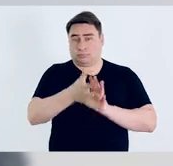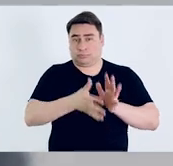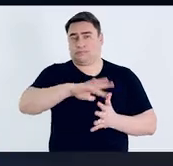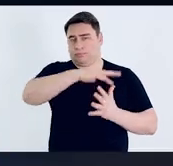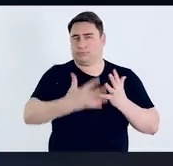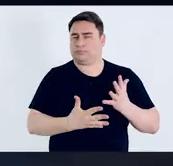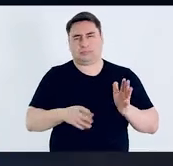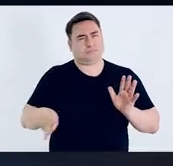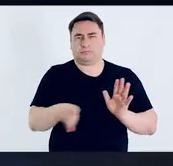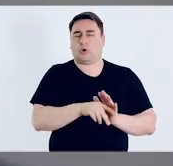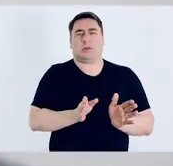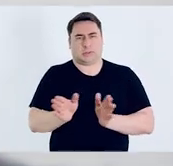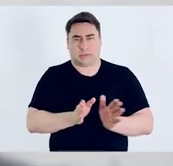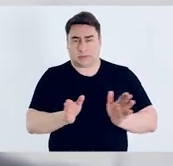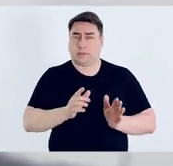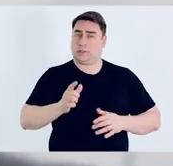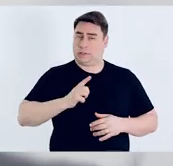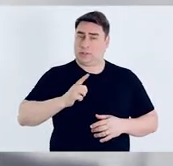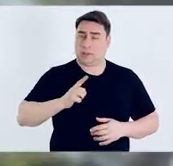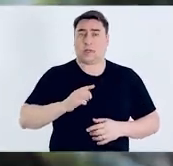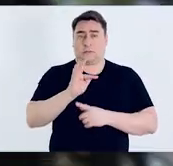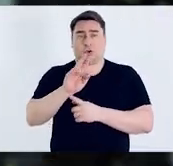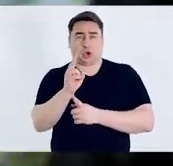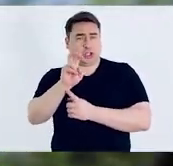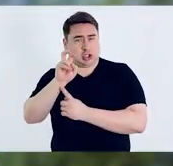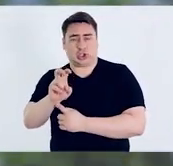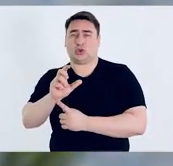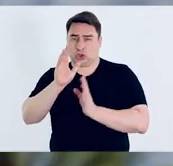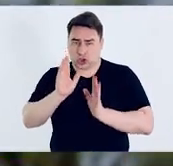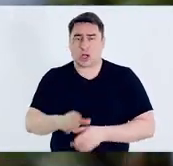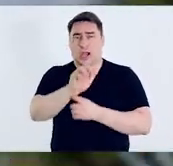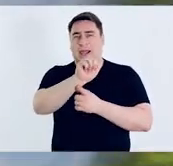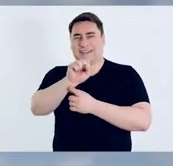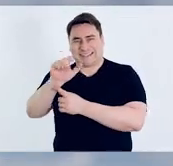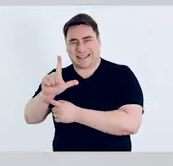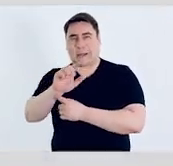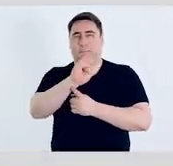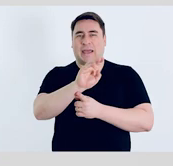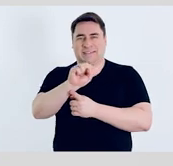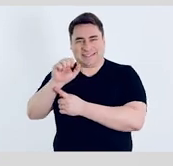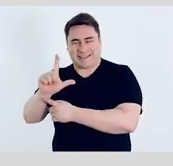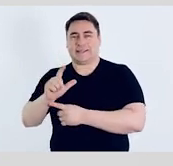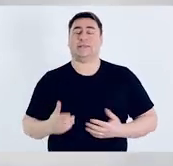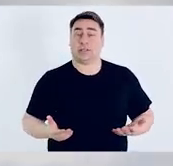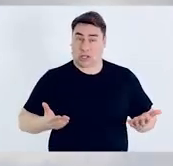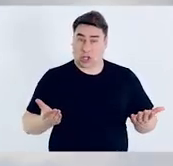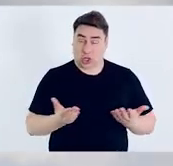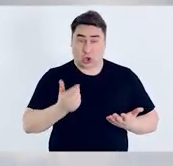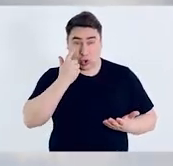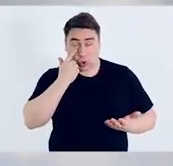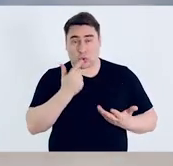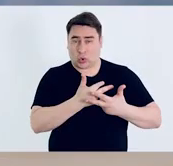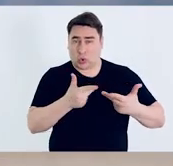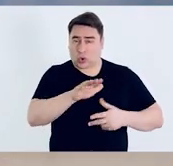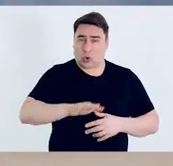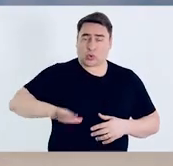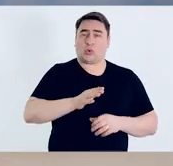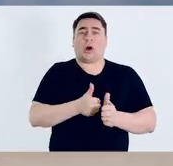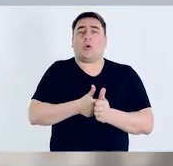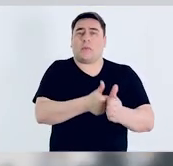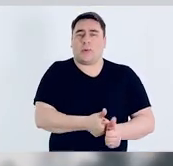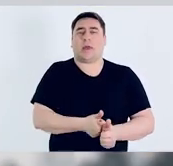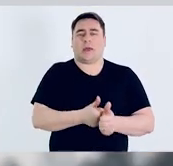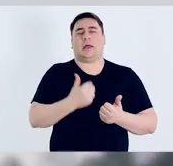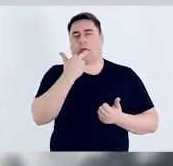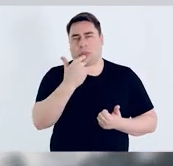sinais é parte fundamental da acessibilidade. Por isso Força Horizon 5 já incluiu entre suas opções. Agora as cinemáticas do jogo são